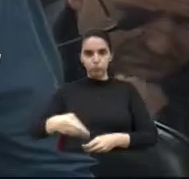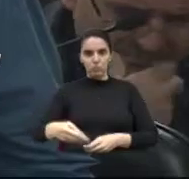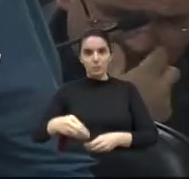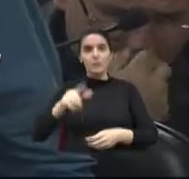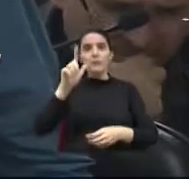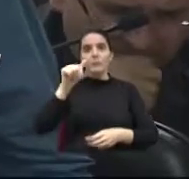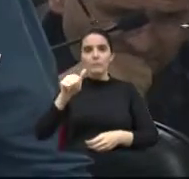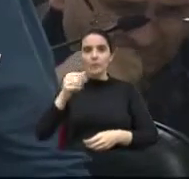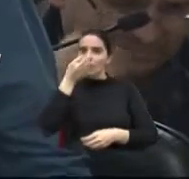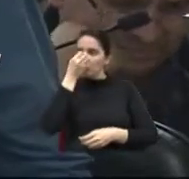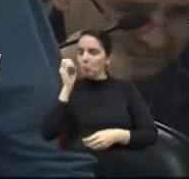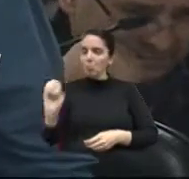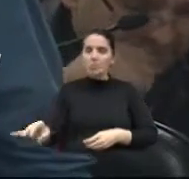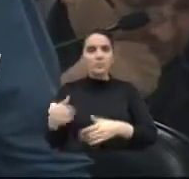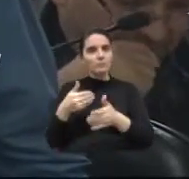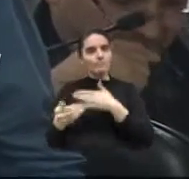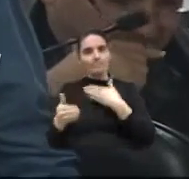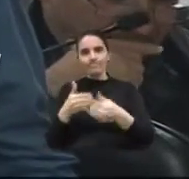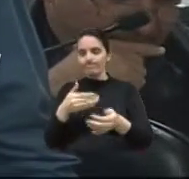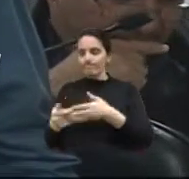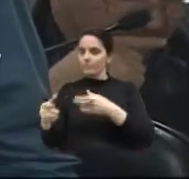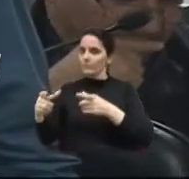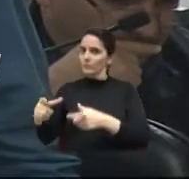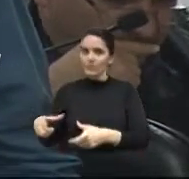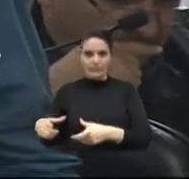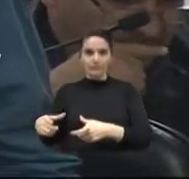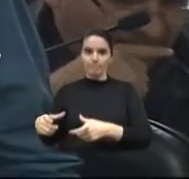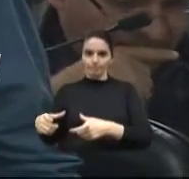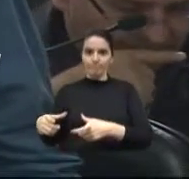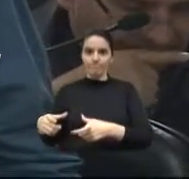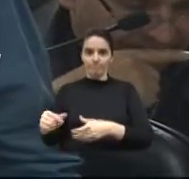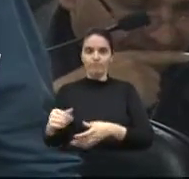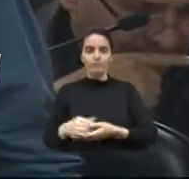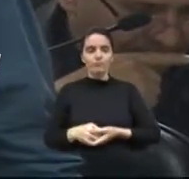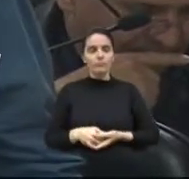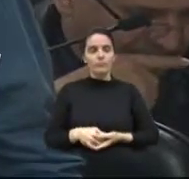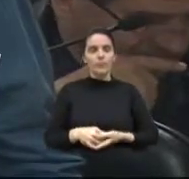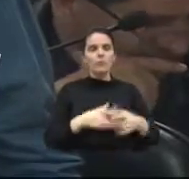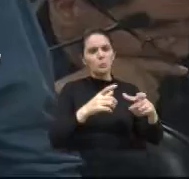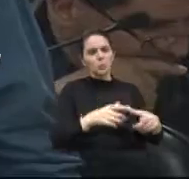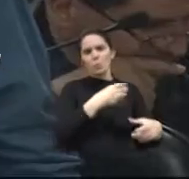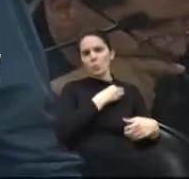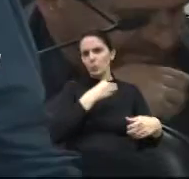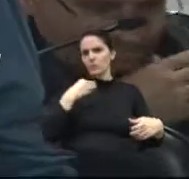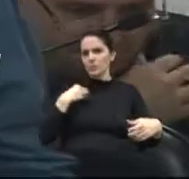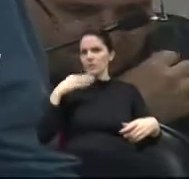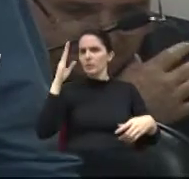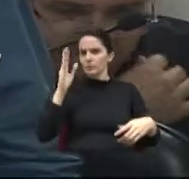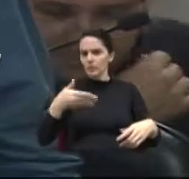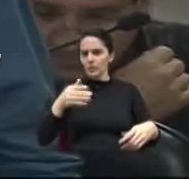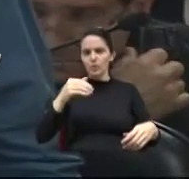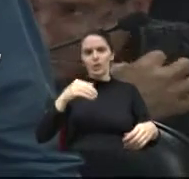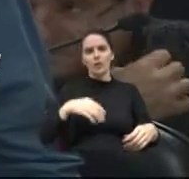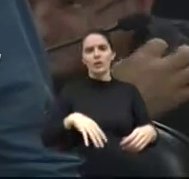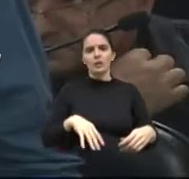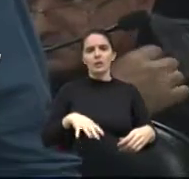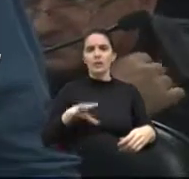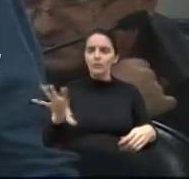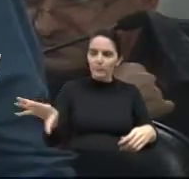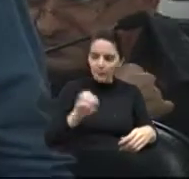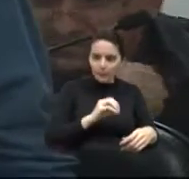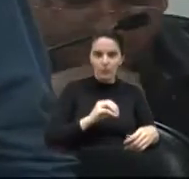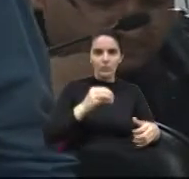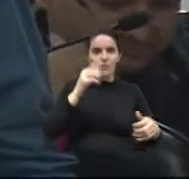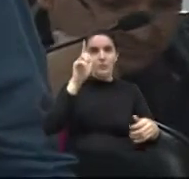E a maior parte dos locais que fazem o exame já colhem ele, né, o raio-x, os laboratórios